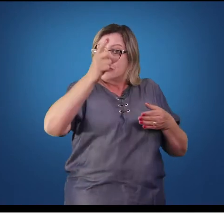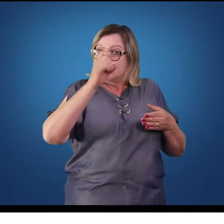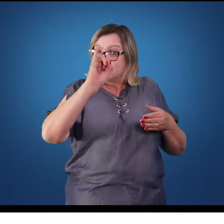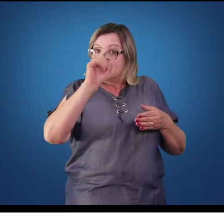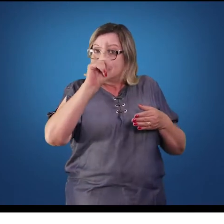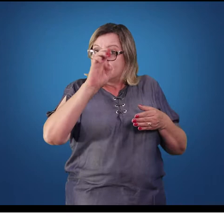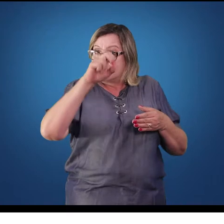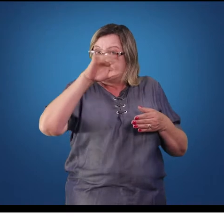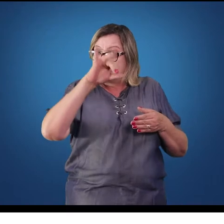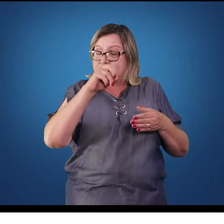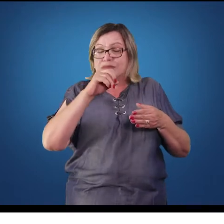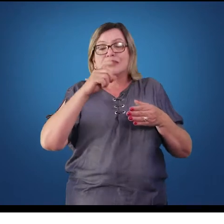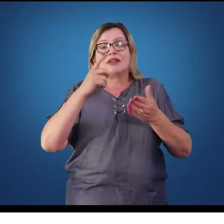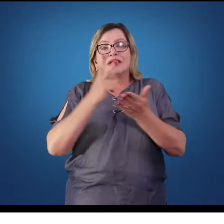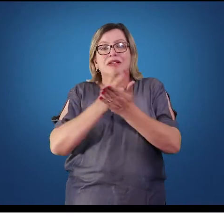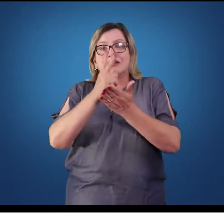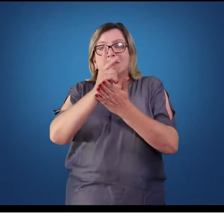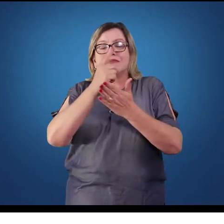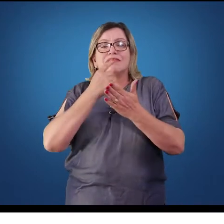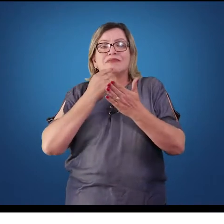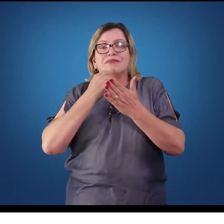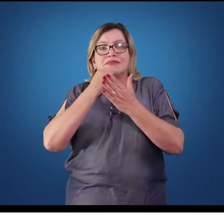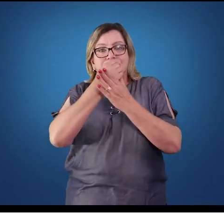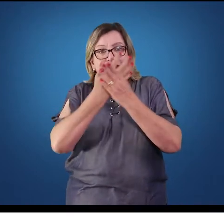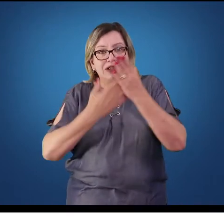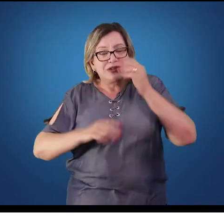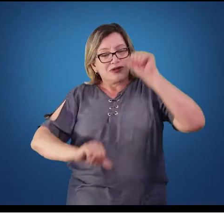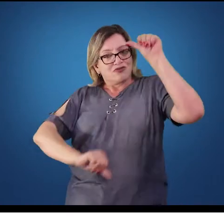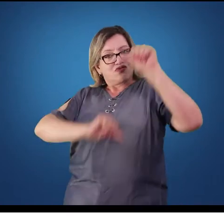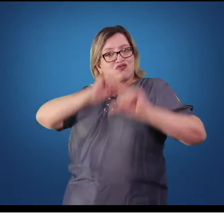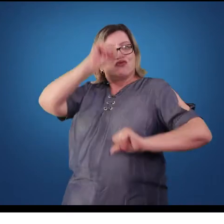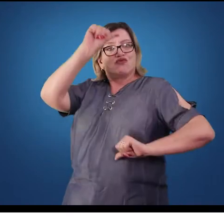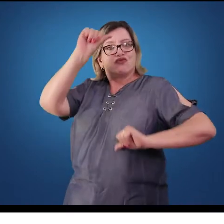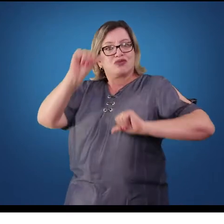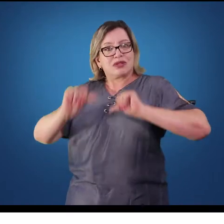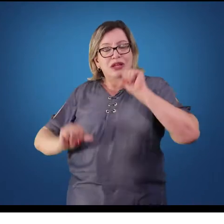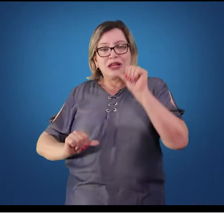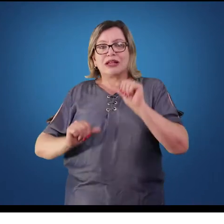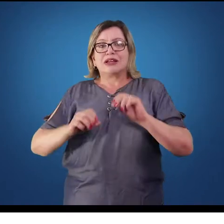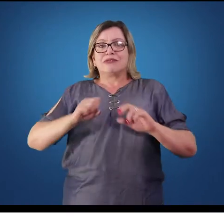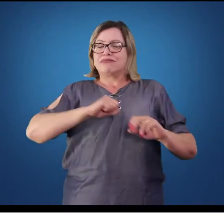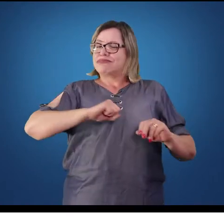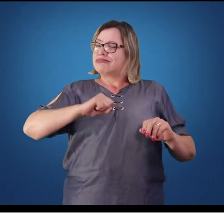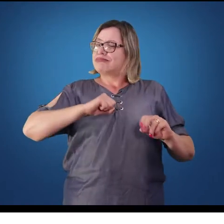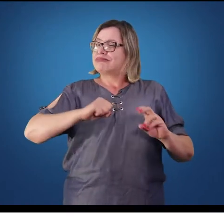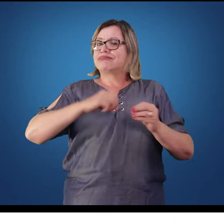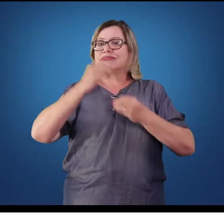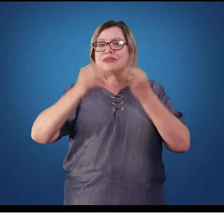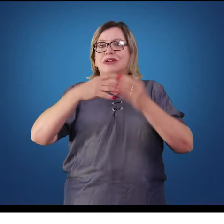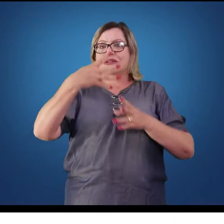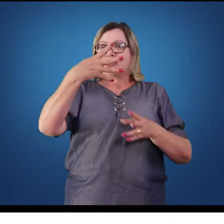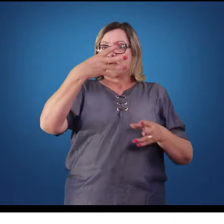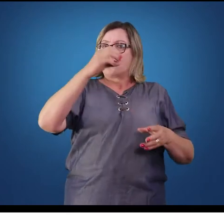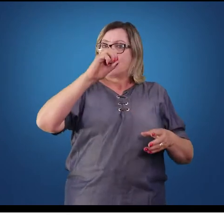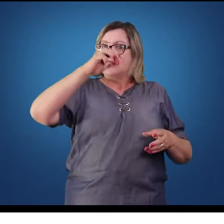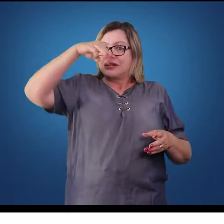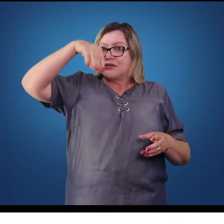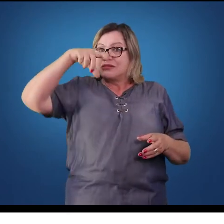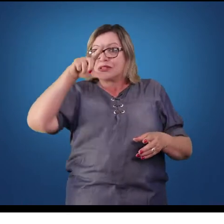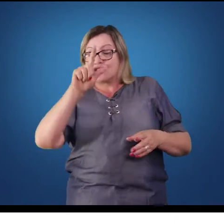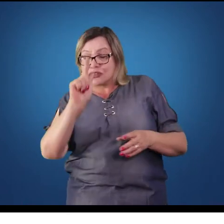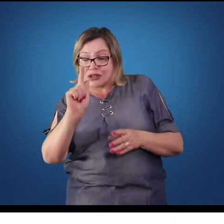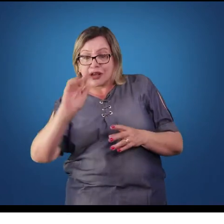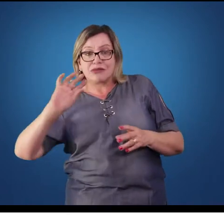energia, o sangue que chega para a troca respiratória chega com uma pressão arterial ao redor de 40 miligramas de